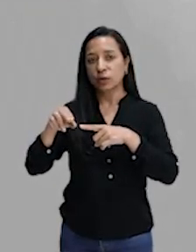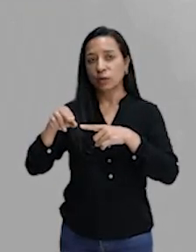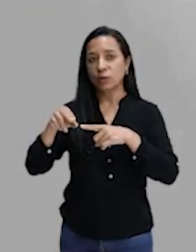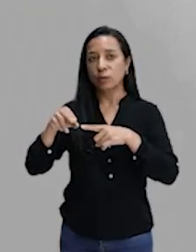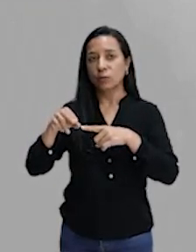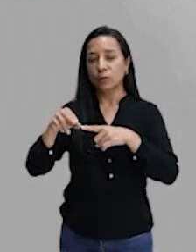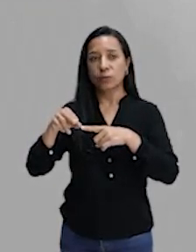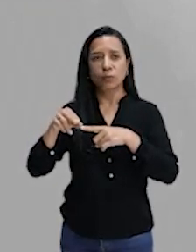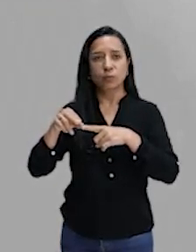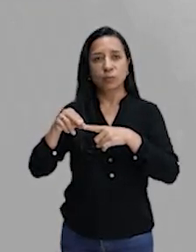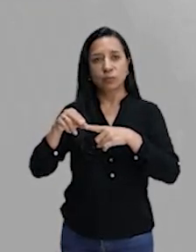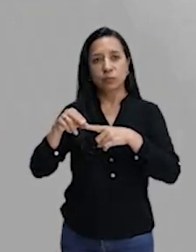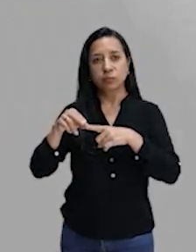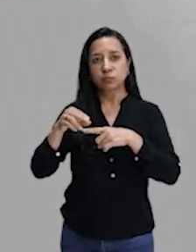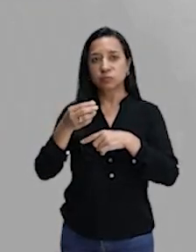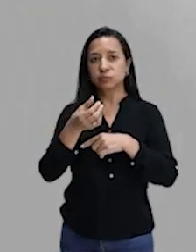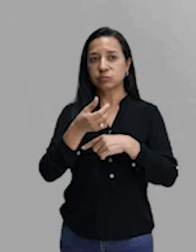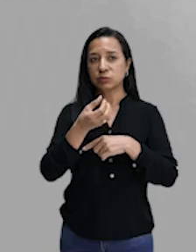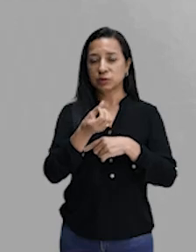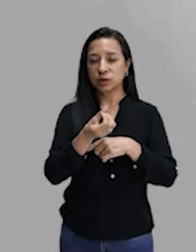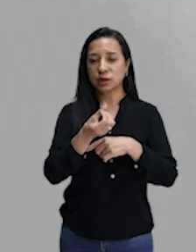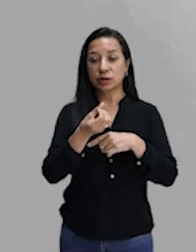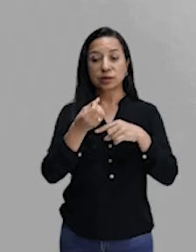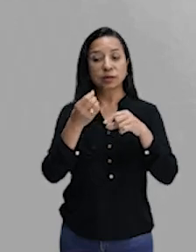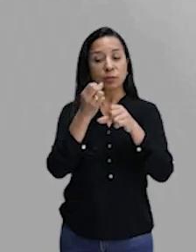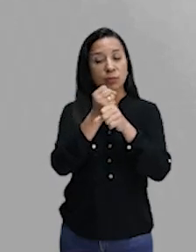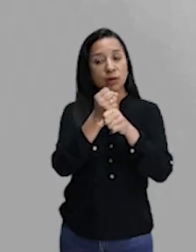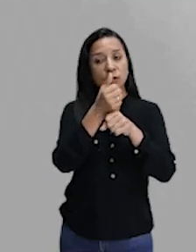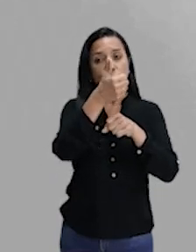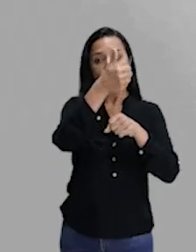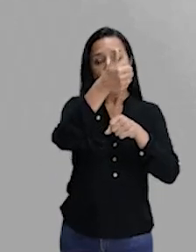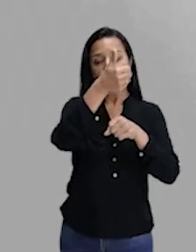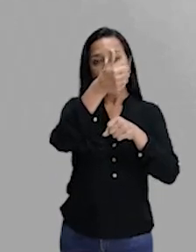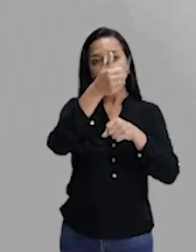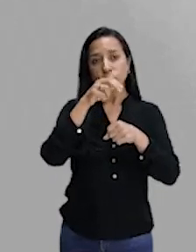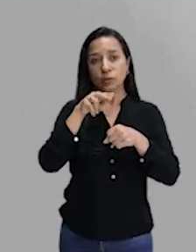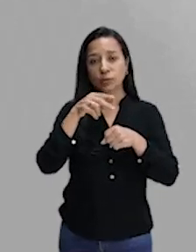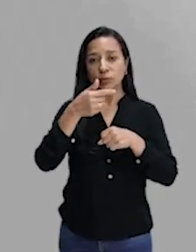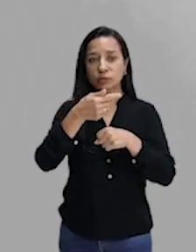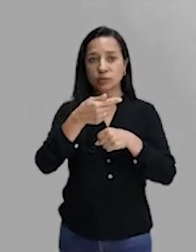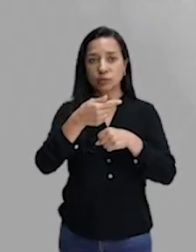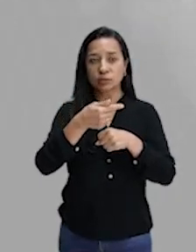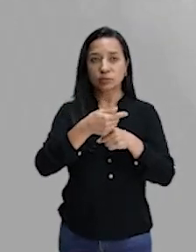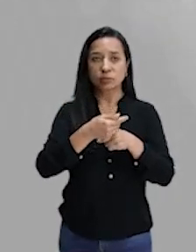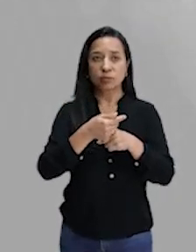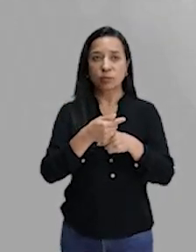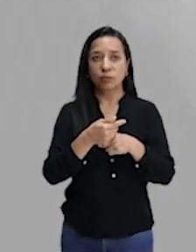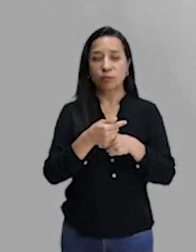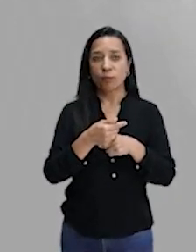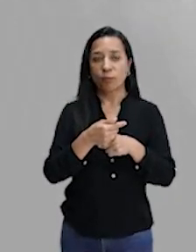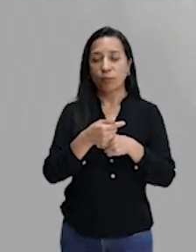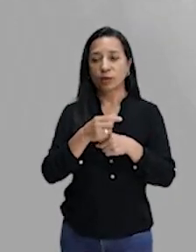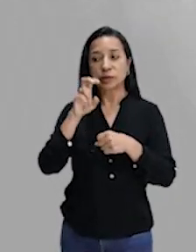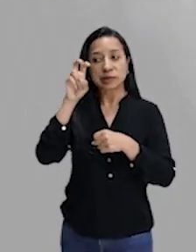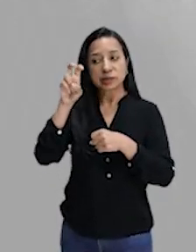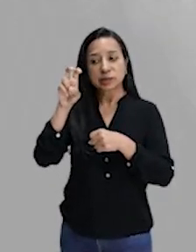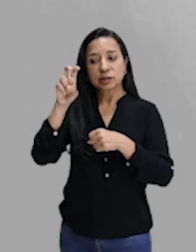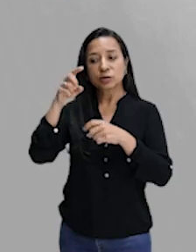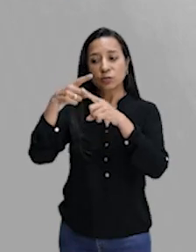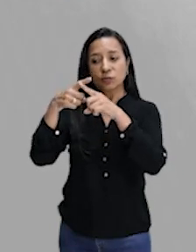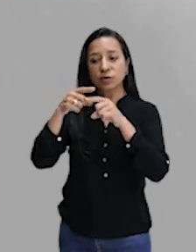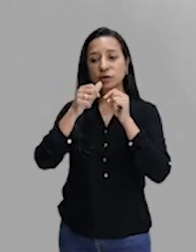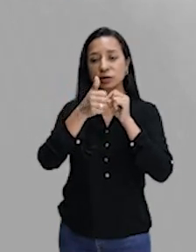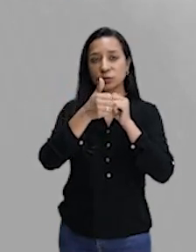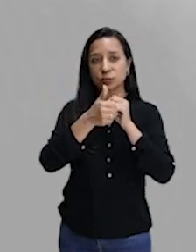no caso do 1 vai ficar um vezes 3,5 né o 35 dá aqui o mesmo valor de cima